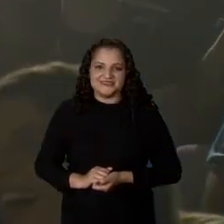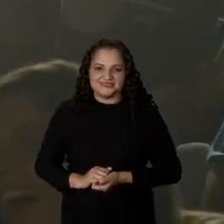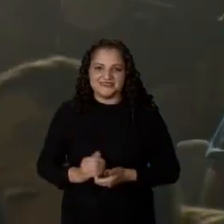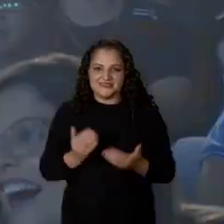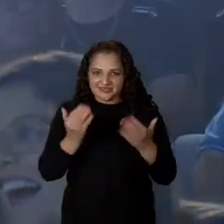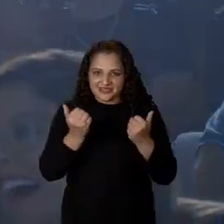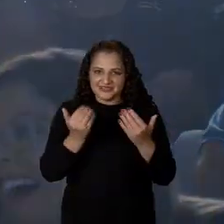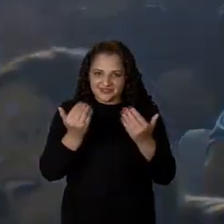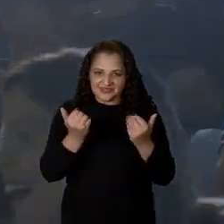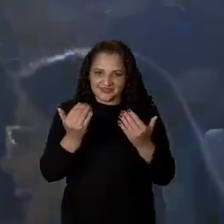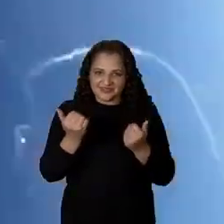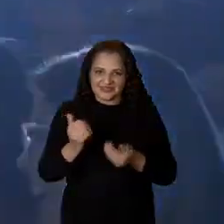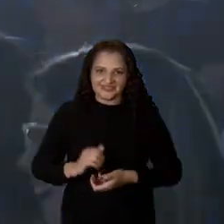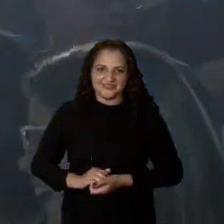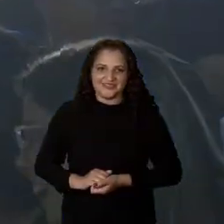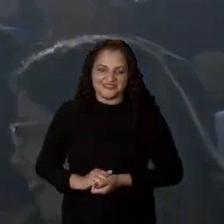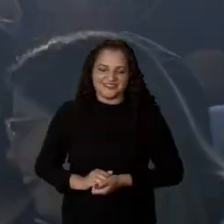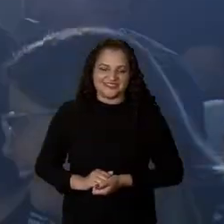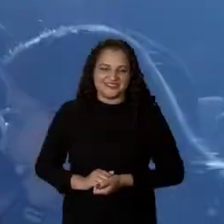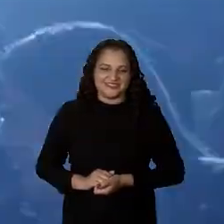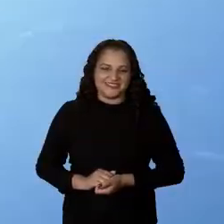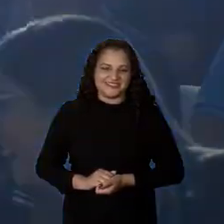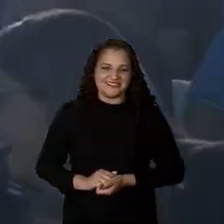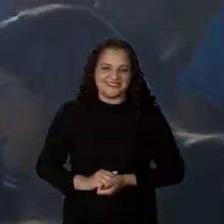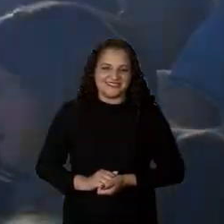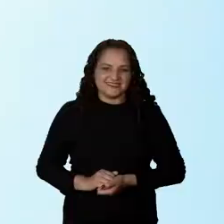Desçam, meus queridos!